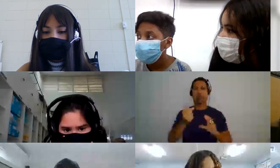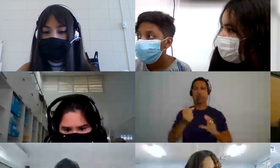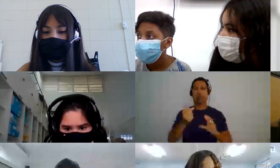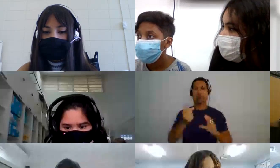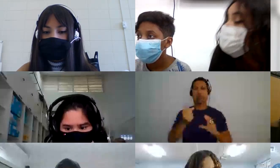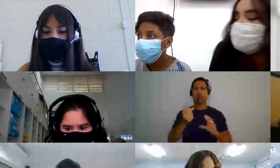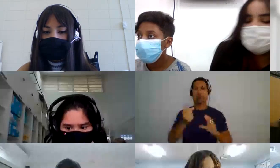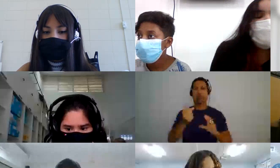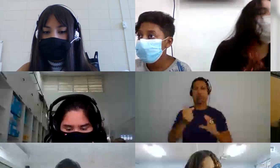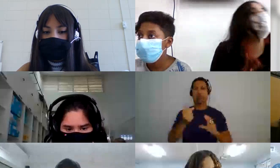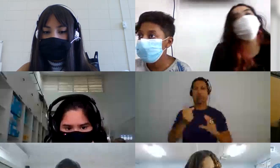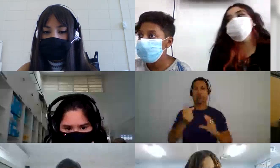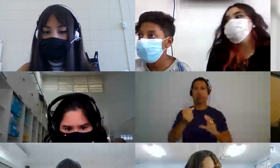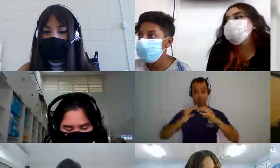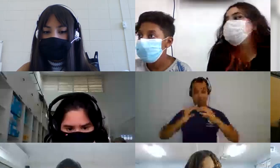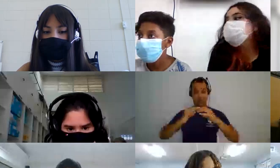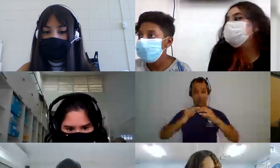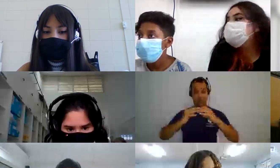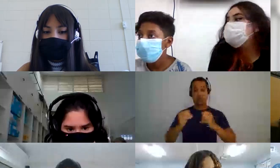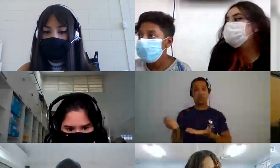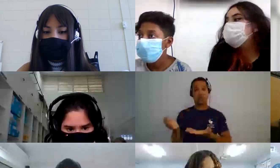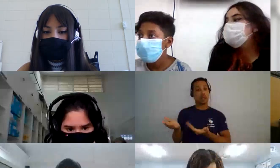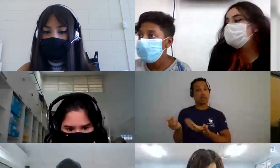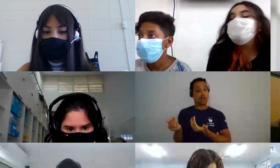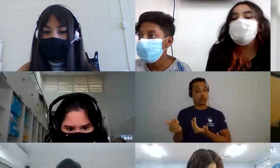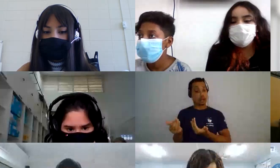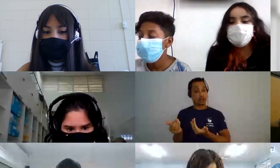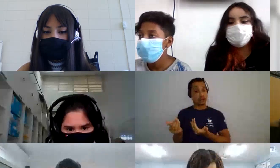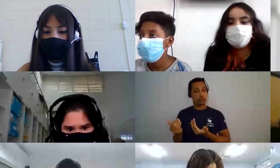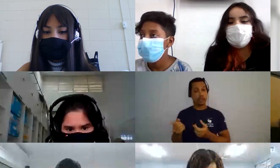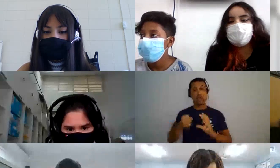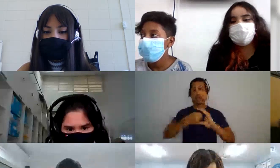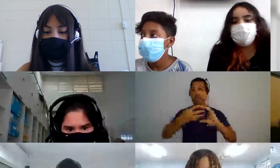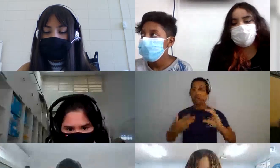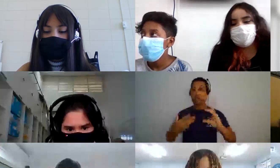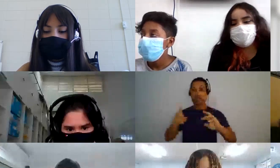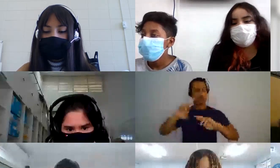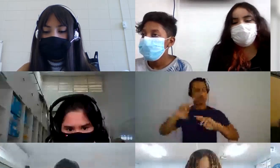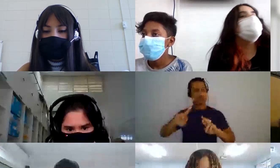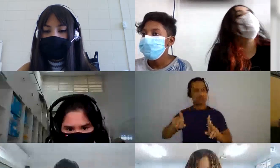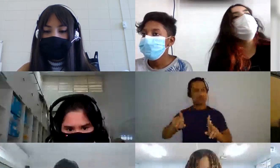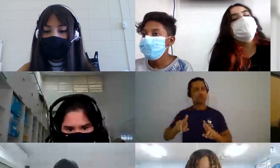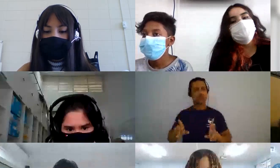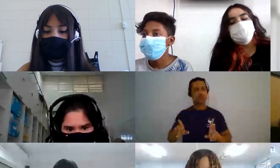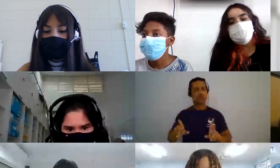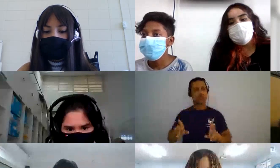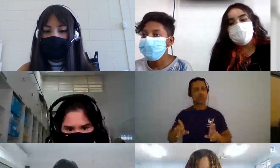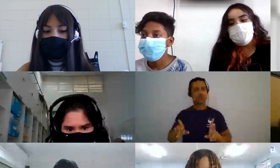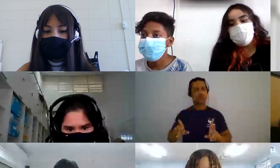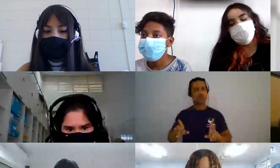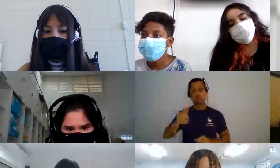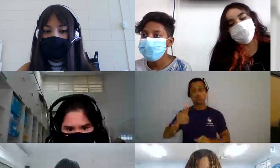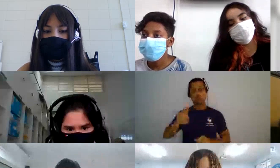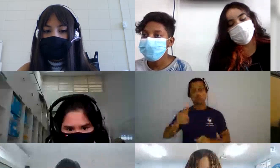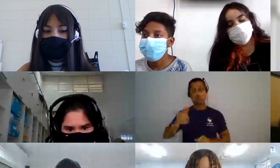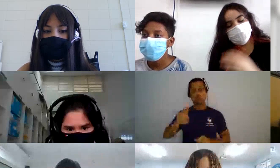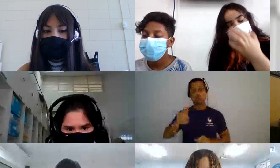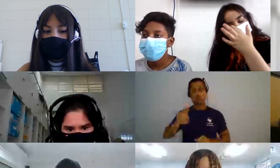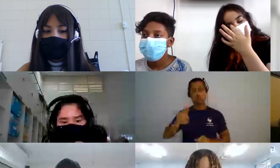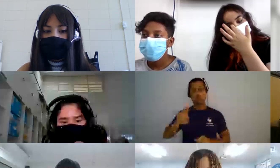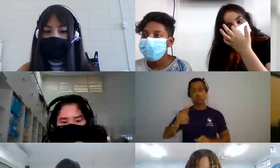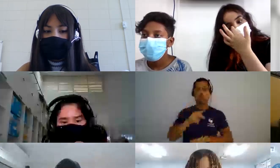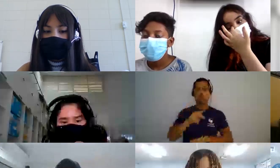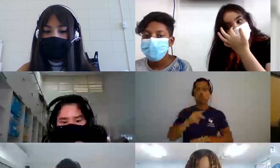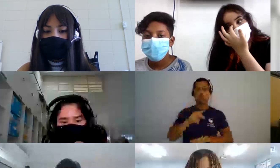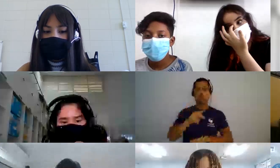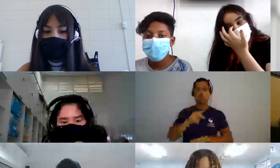de um adolescente. O relógio é um relógio diferente. O relógio é um relógio que não é o mesmo relógio que eu uso, o relógio que o seu professor